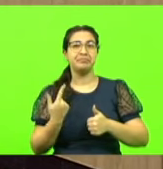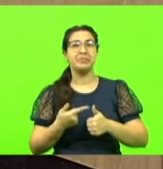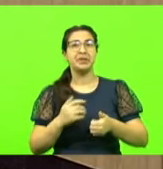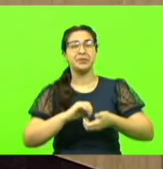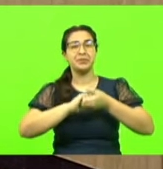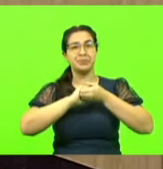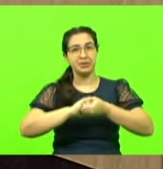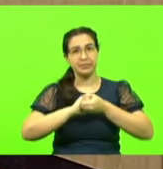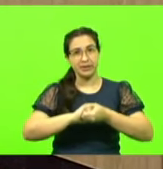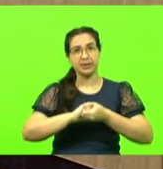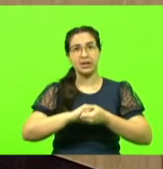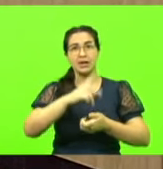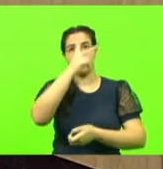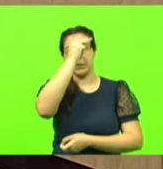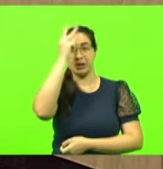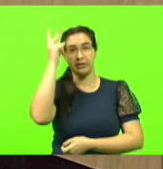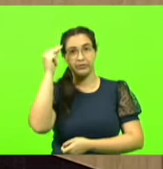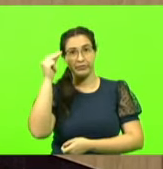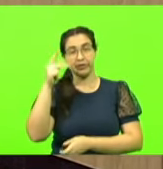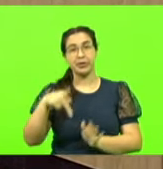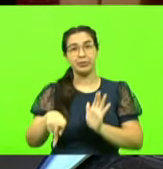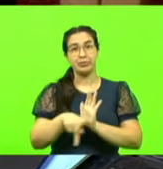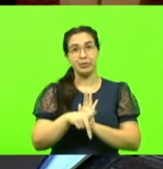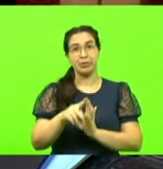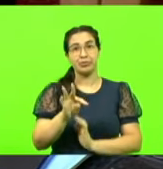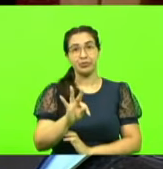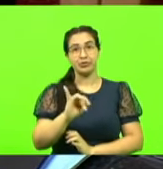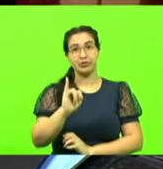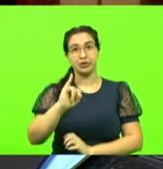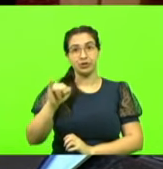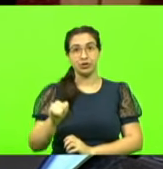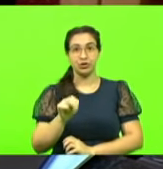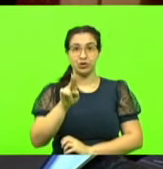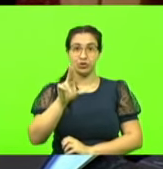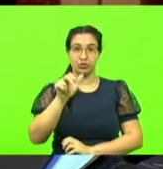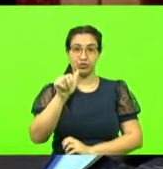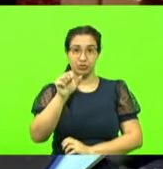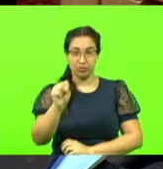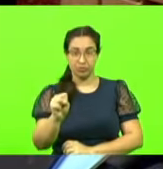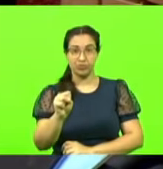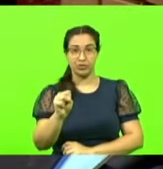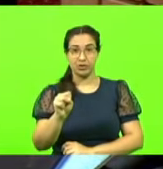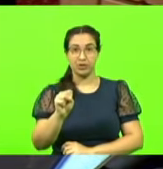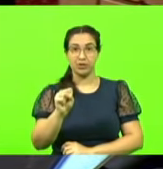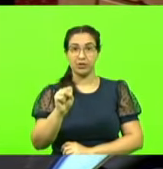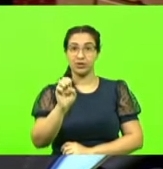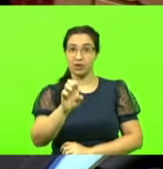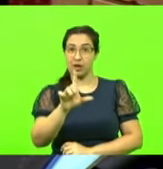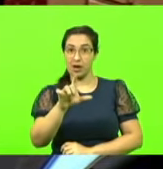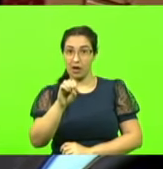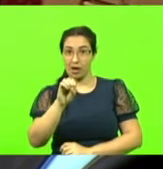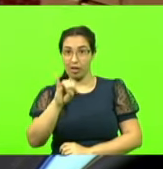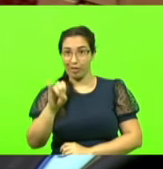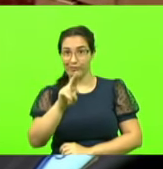aí na sessão hoje, de prefeito de Tijucas, com a sua equipe, senhor presidente, mas, pontualmente, sobre o tema,